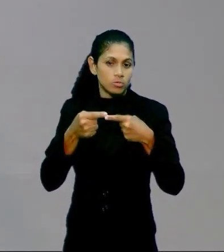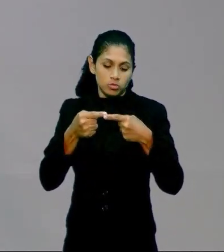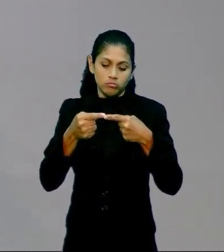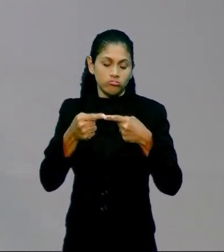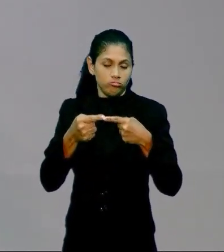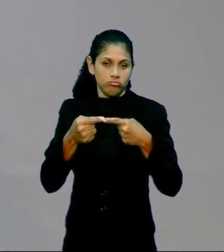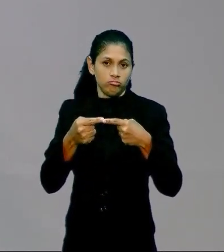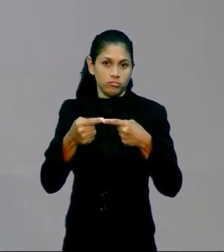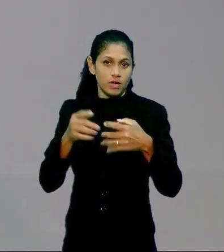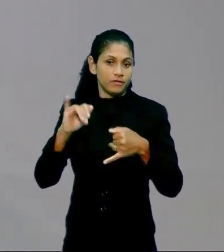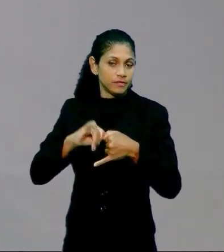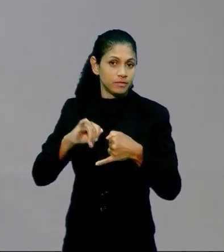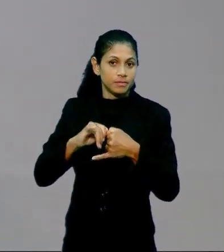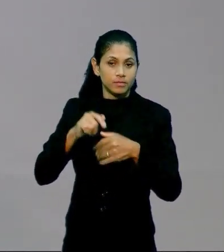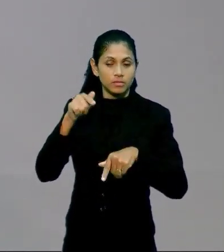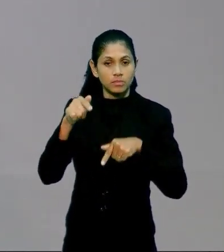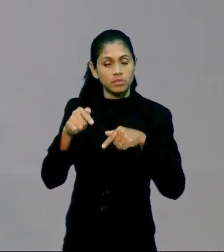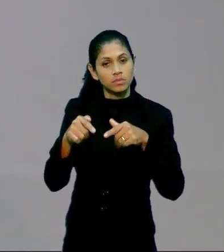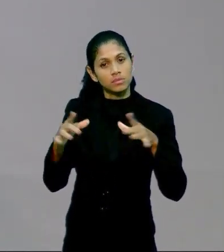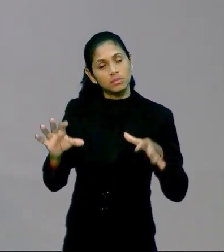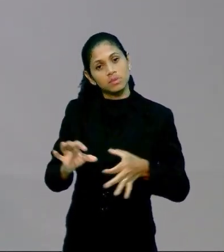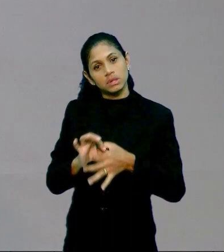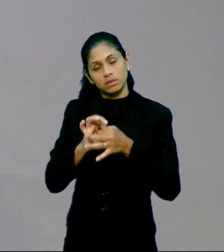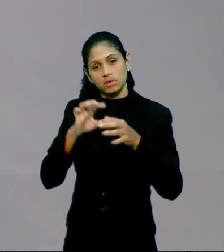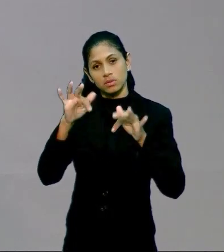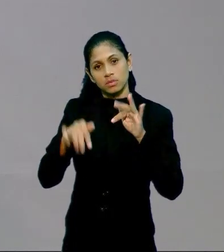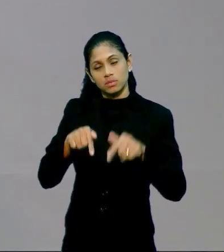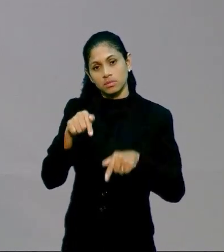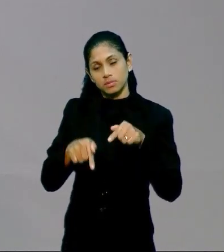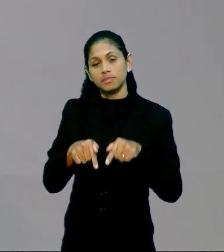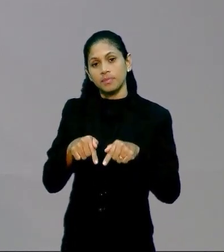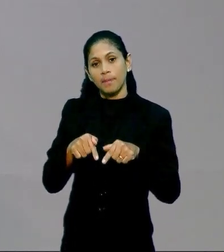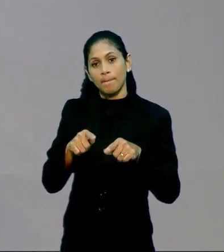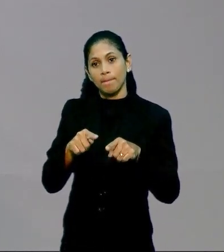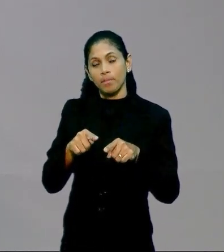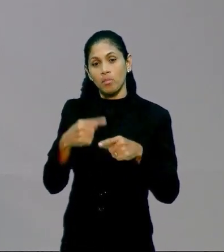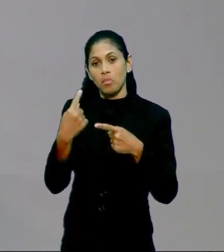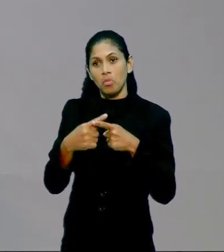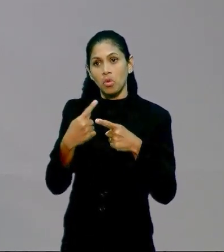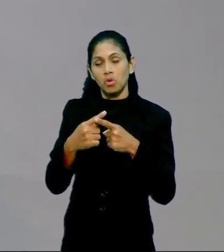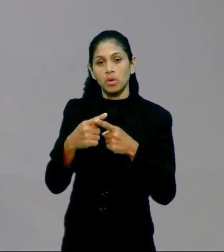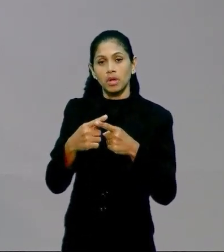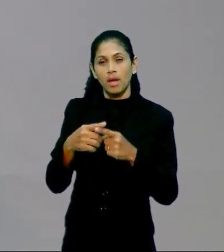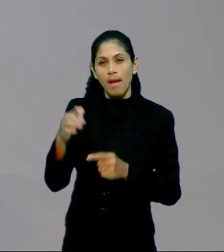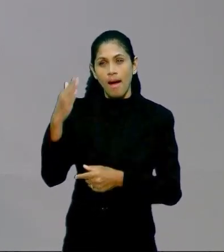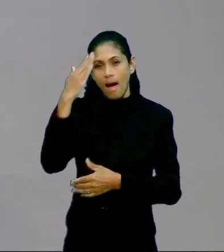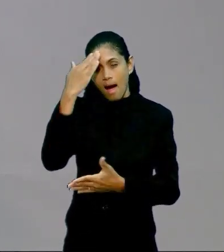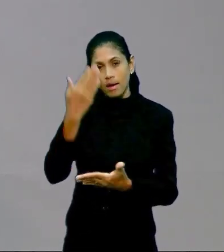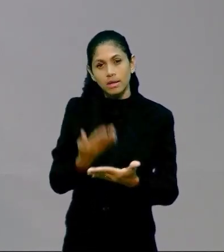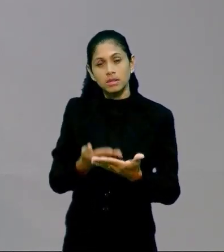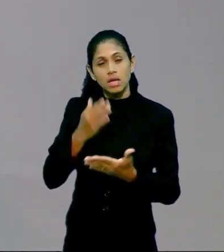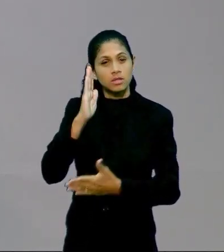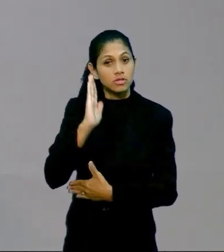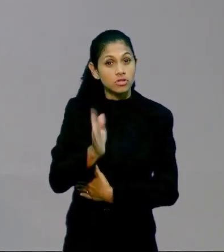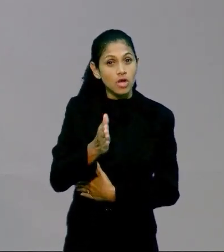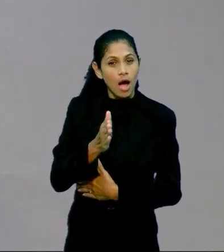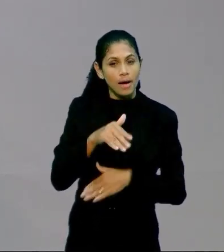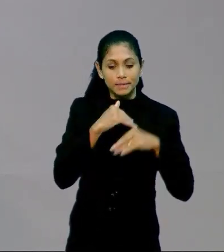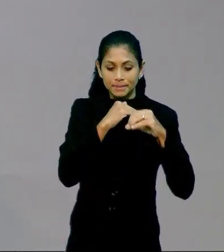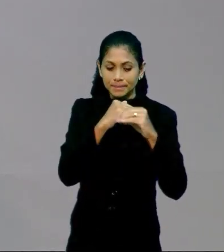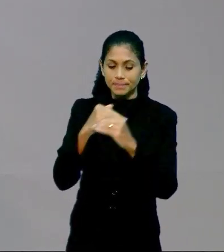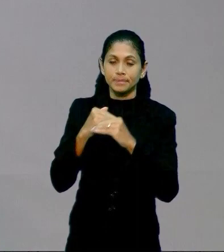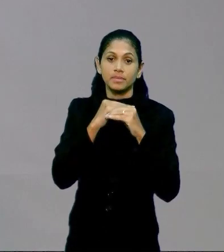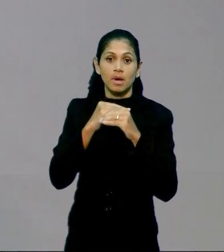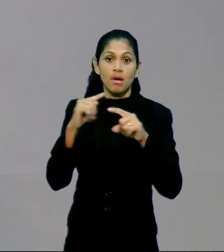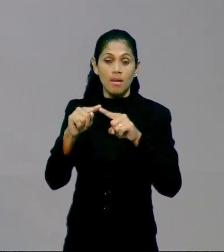em vista que eles já eram estáveis. Mas com a realização desses experimentos aí, foi provado que é